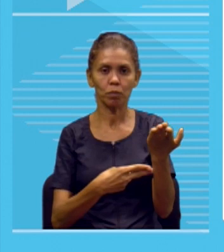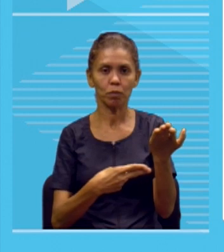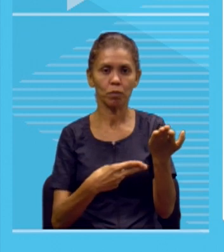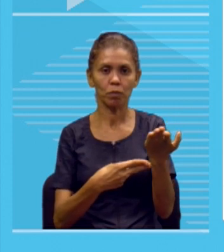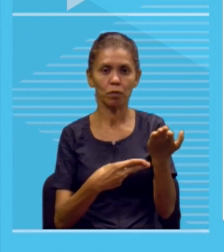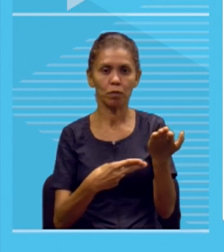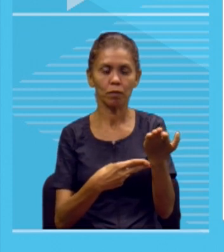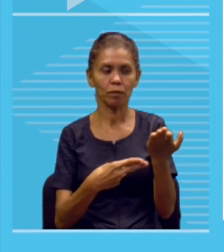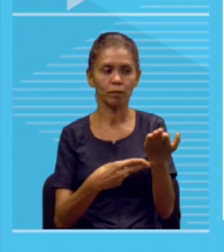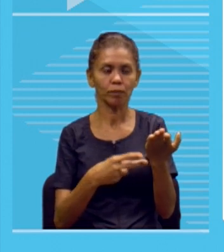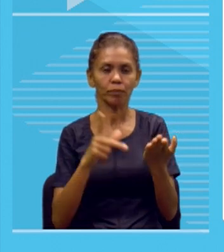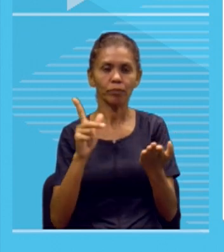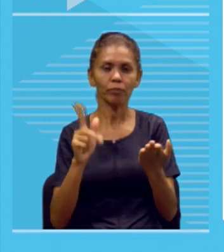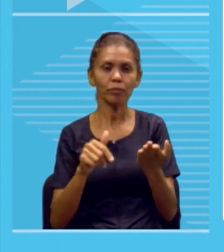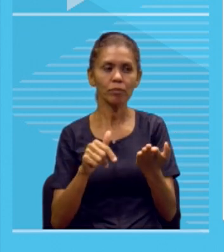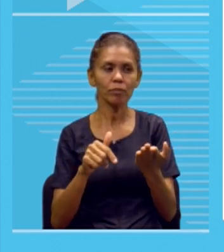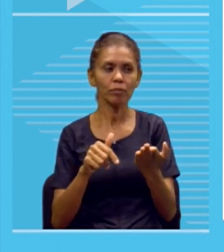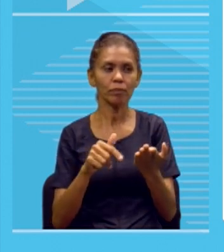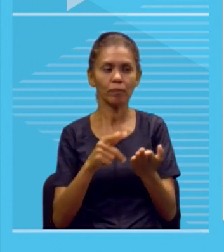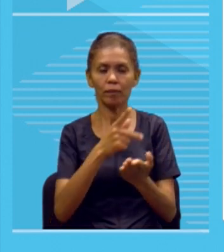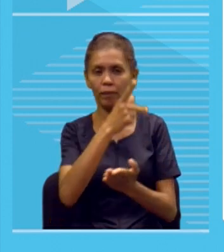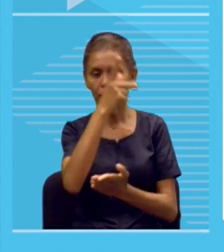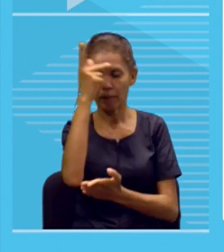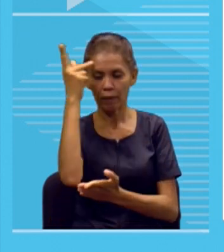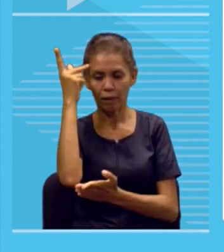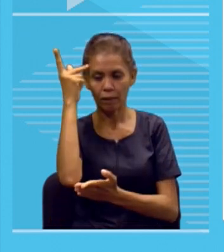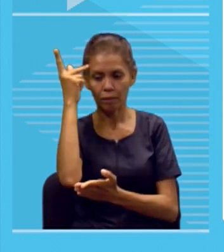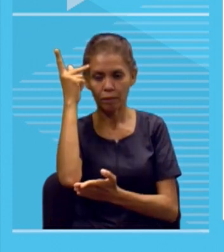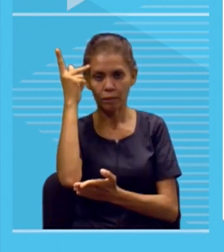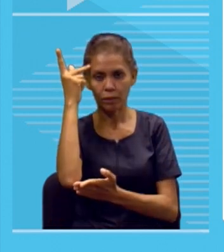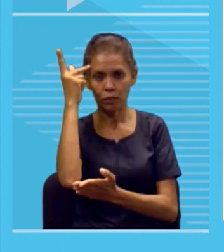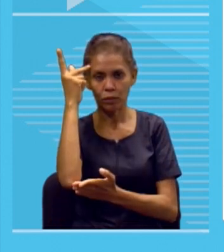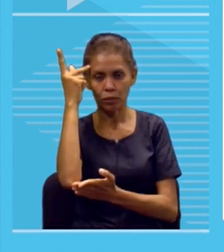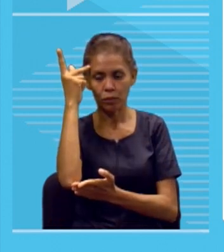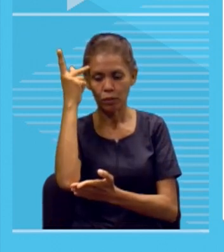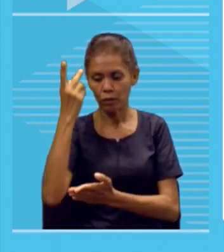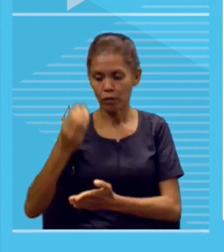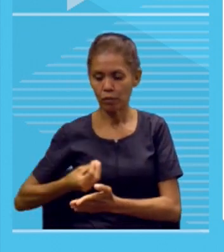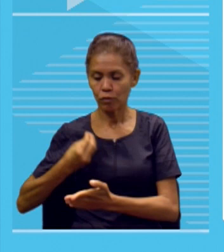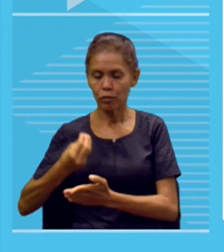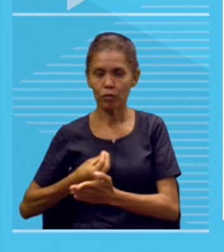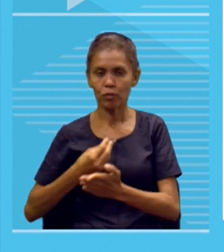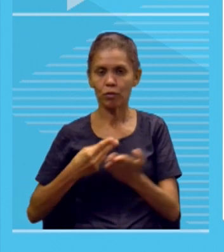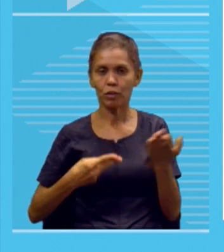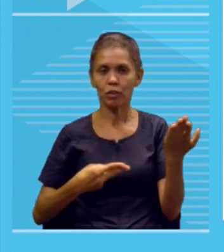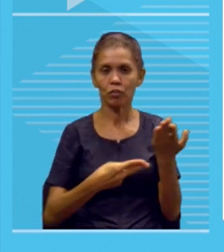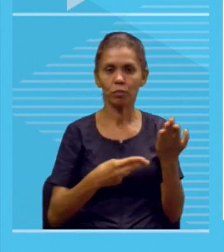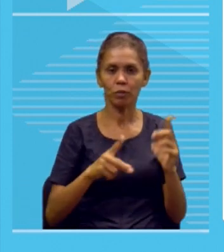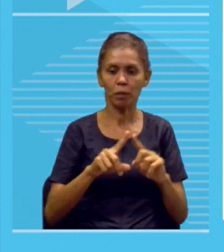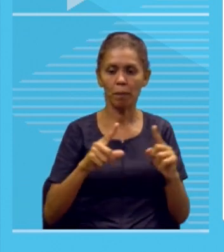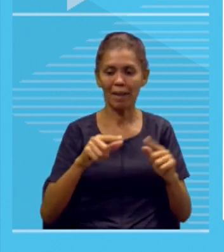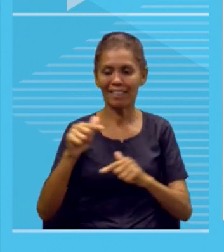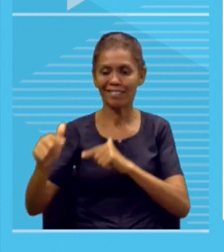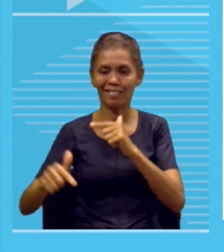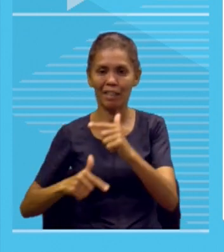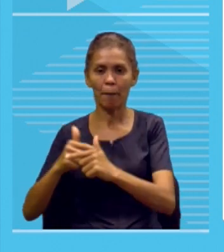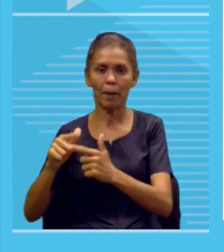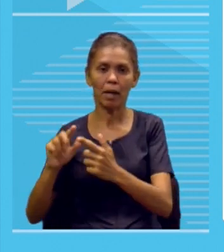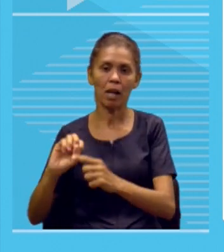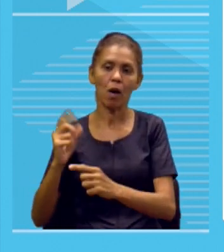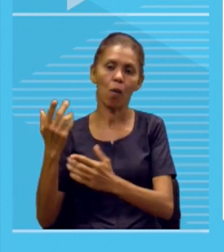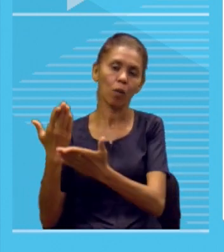pessoas dormem, vivem, né, dormem em Timon, mas de fato trabalham, estudam na cidade de